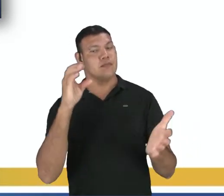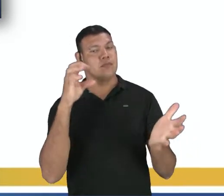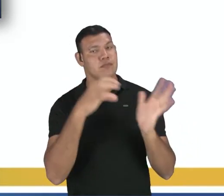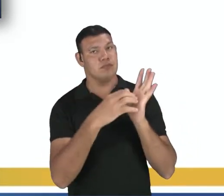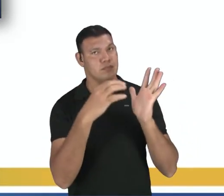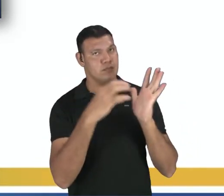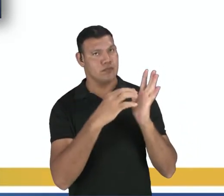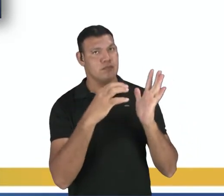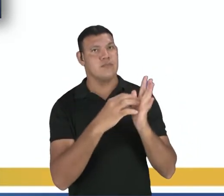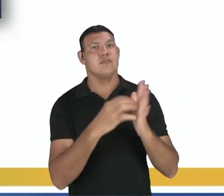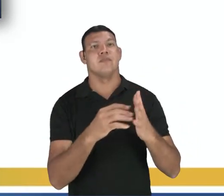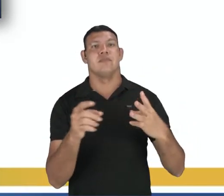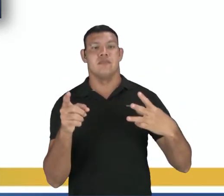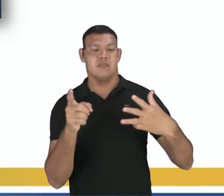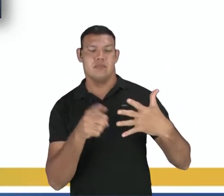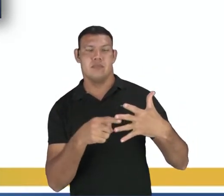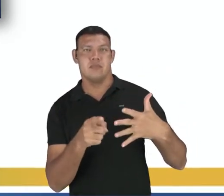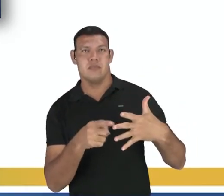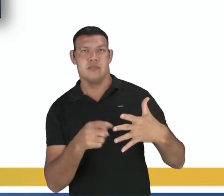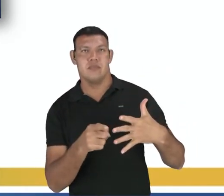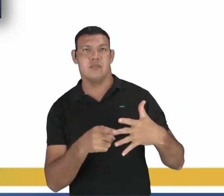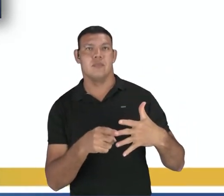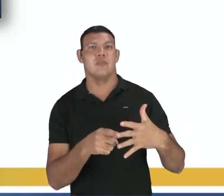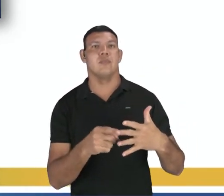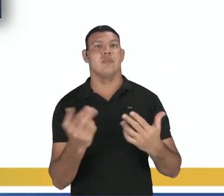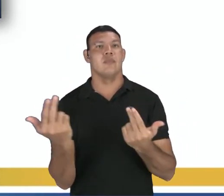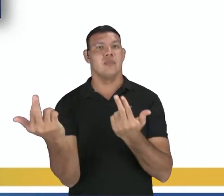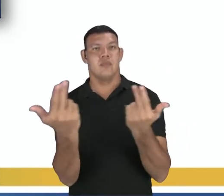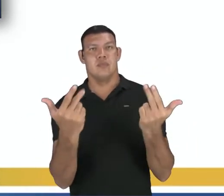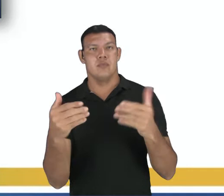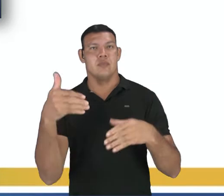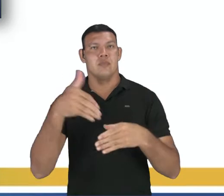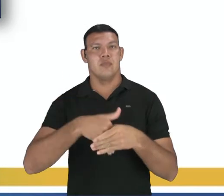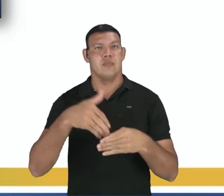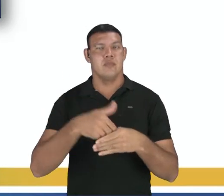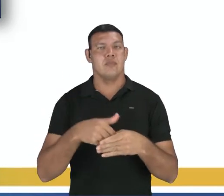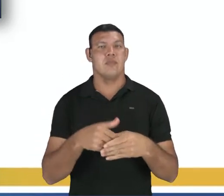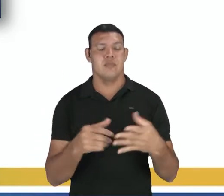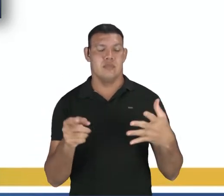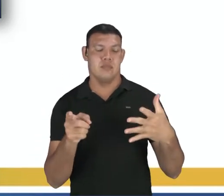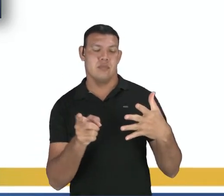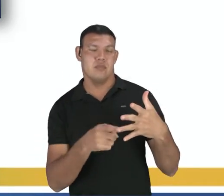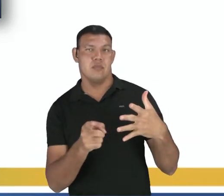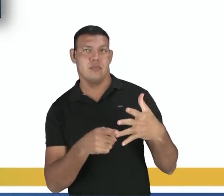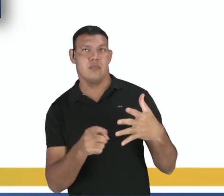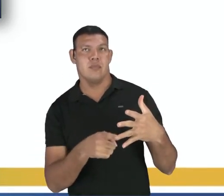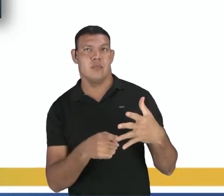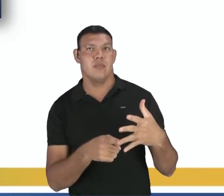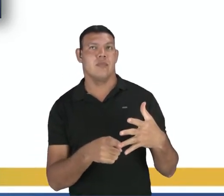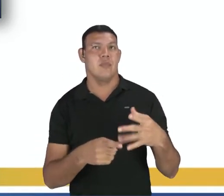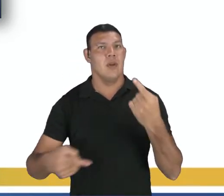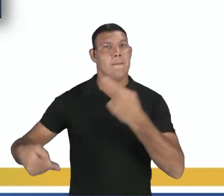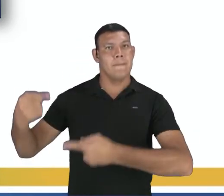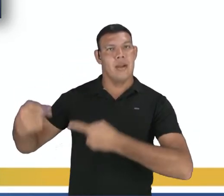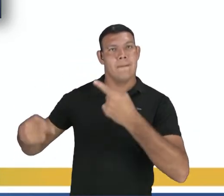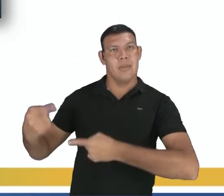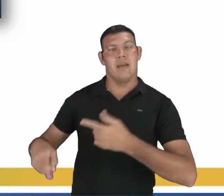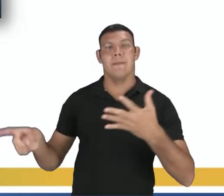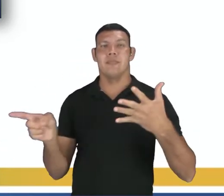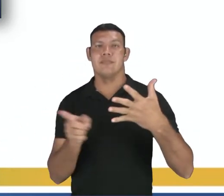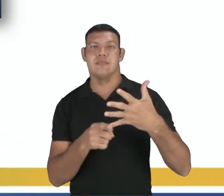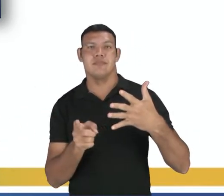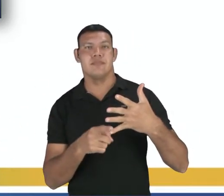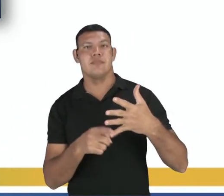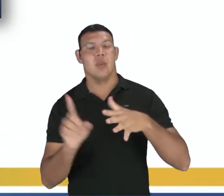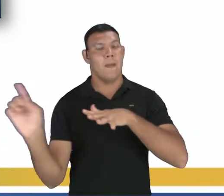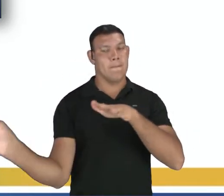terceiro, igualdade de voto, né? O quarto, controle de pauta política. E o quinto, então, aí,